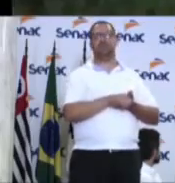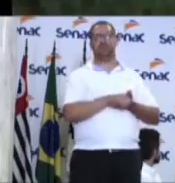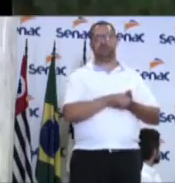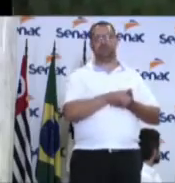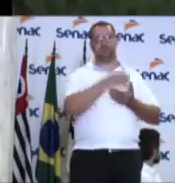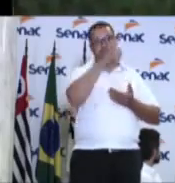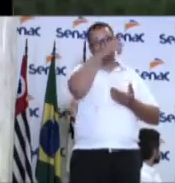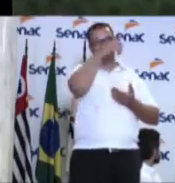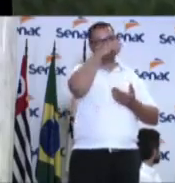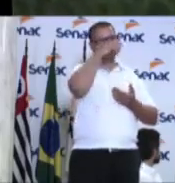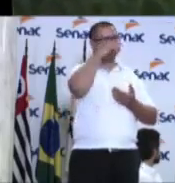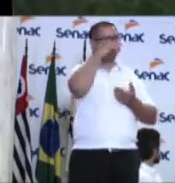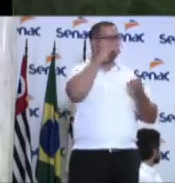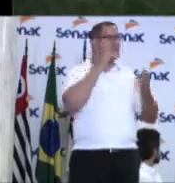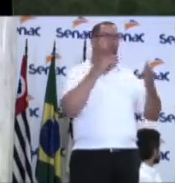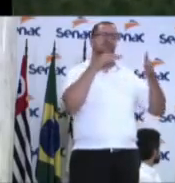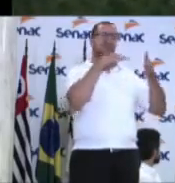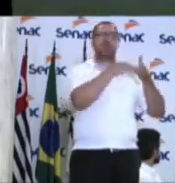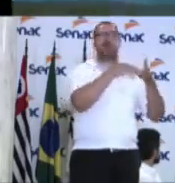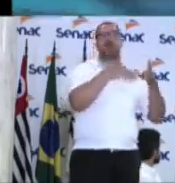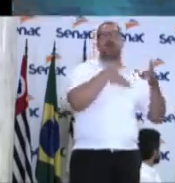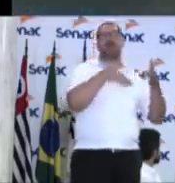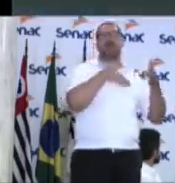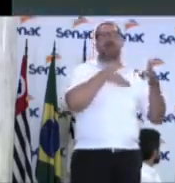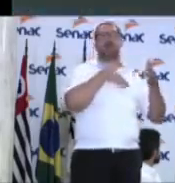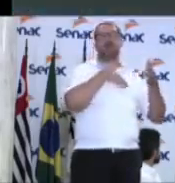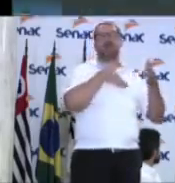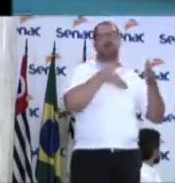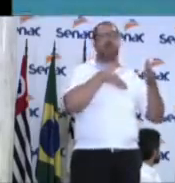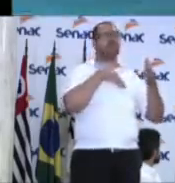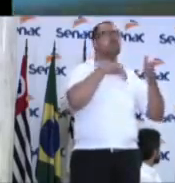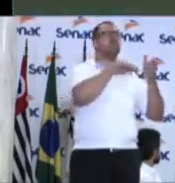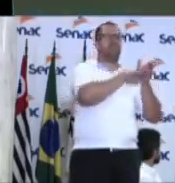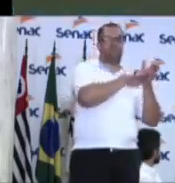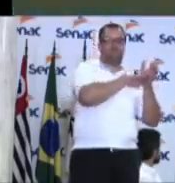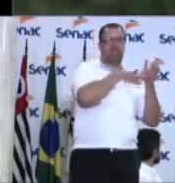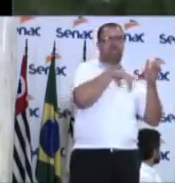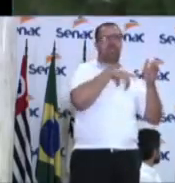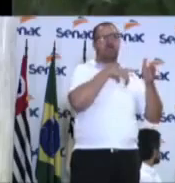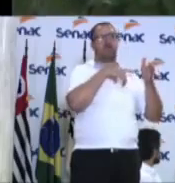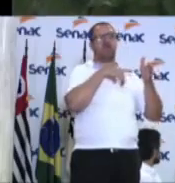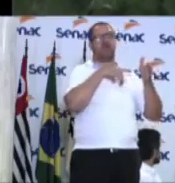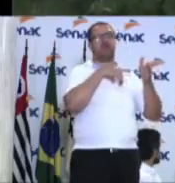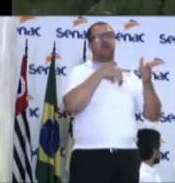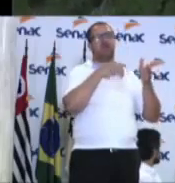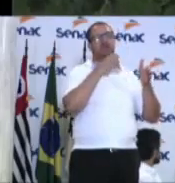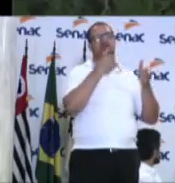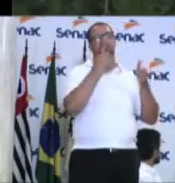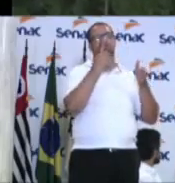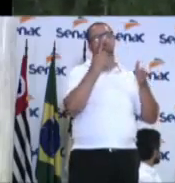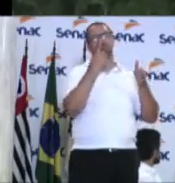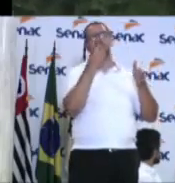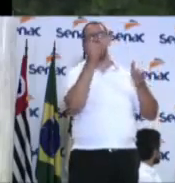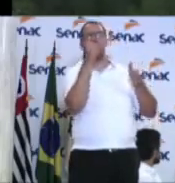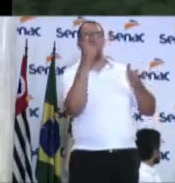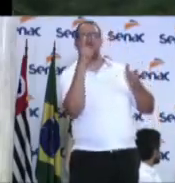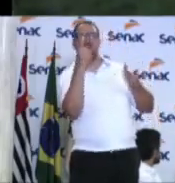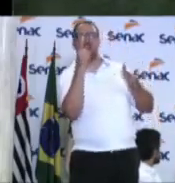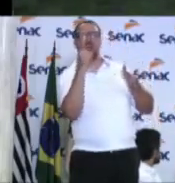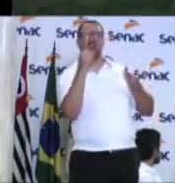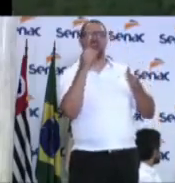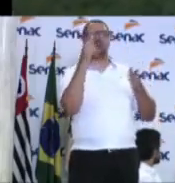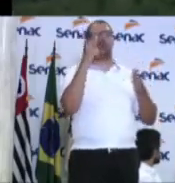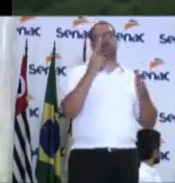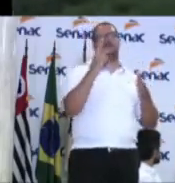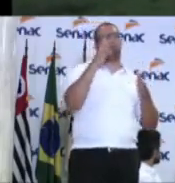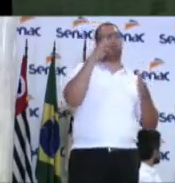incrível. Até chegar nesse igarapé, acho que a gente já deve ter remado uns 8 quilômetros. O encontro do rio